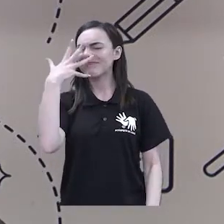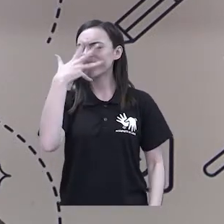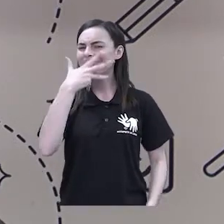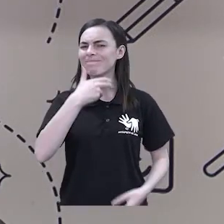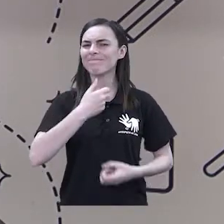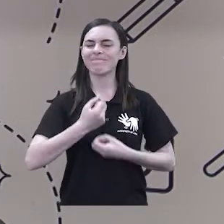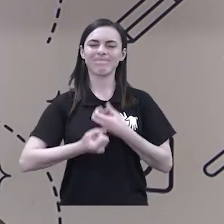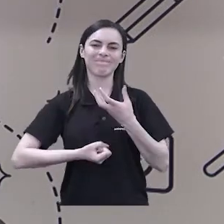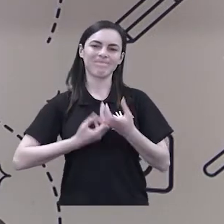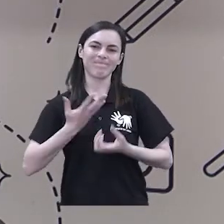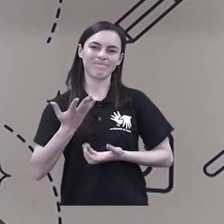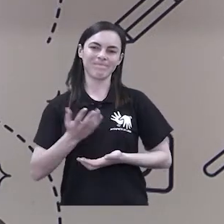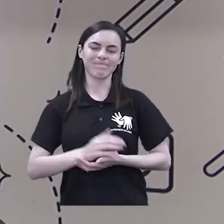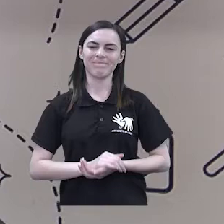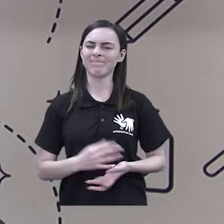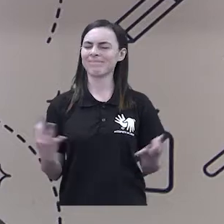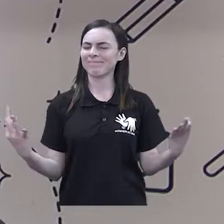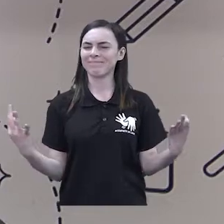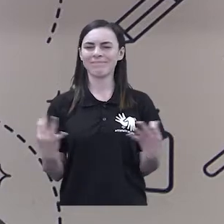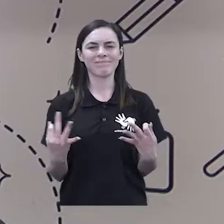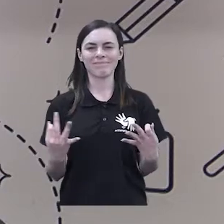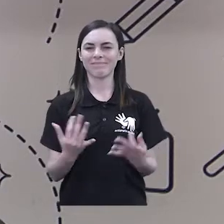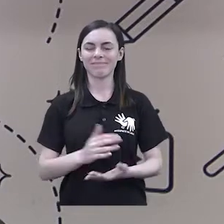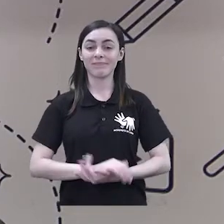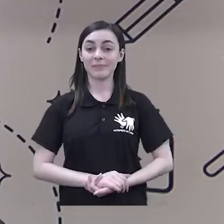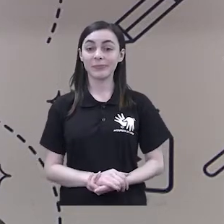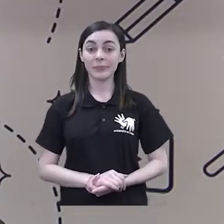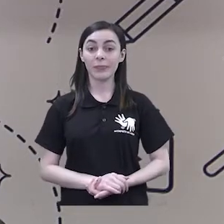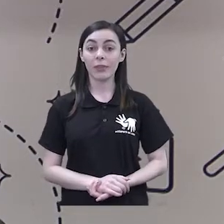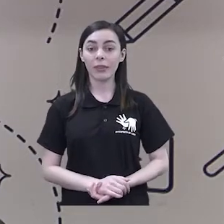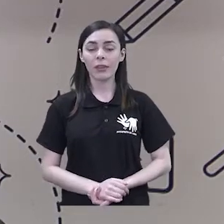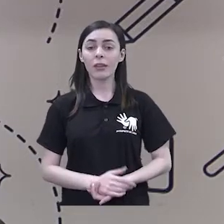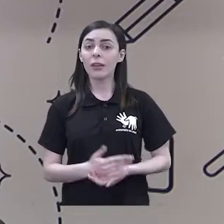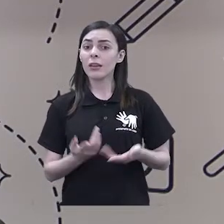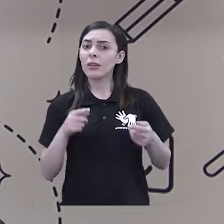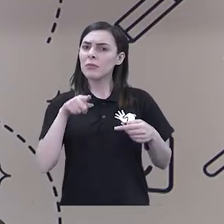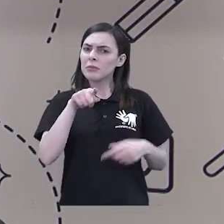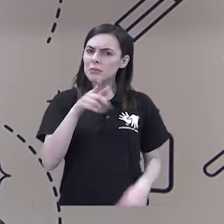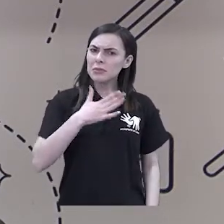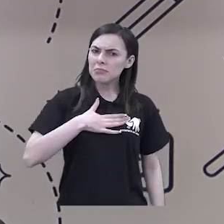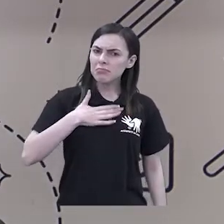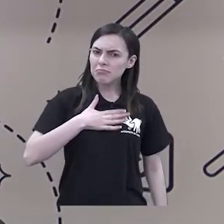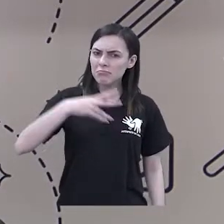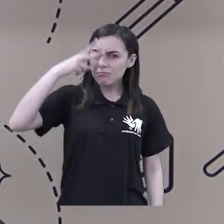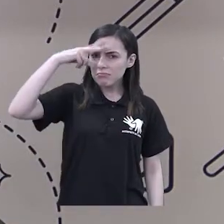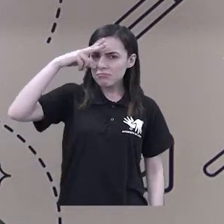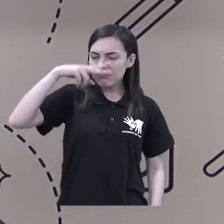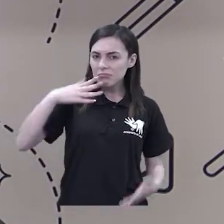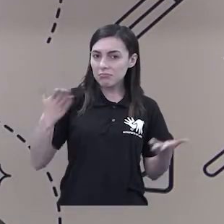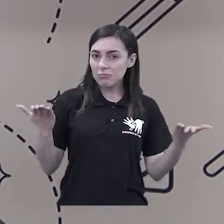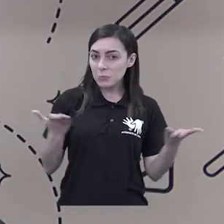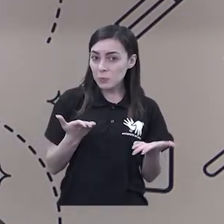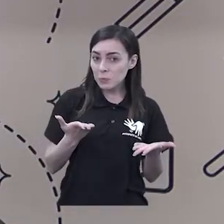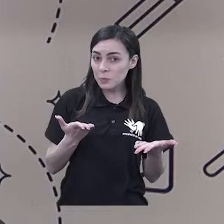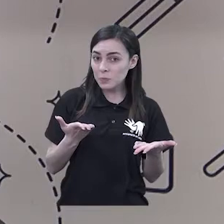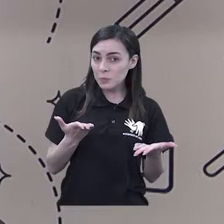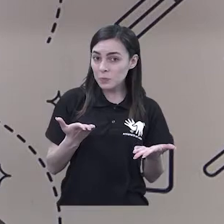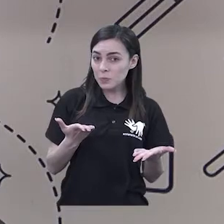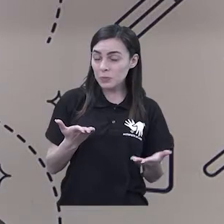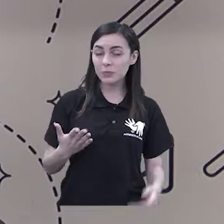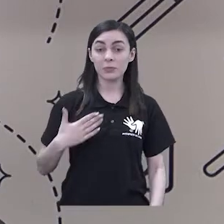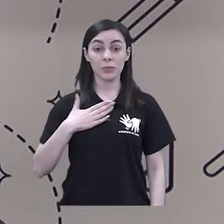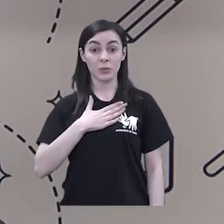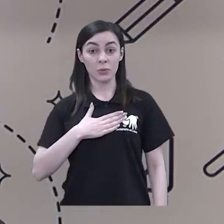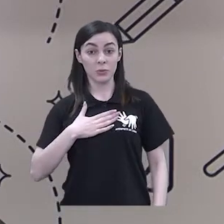deste lindo poema. Perfeito! E aí, vocês gostaram da nossa história?